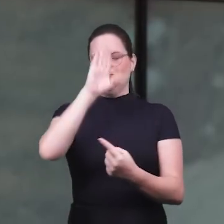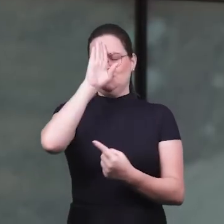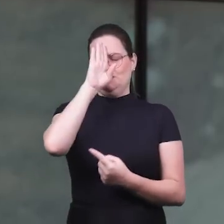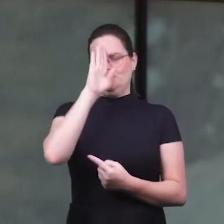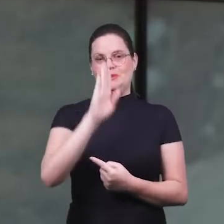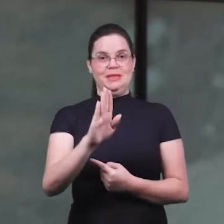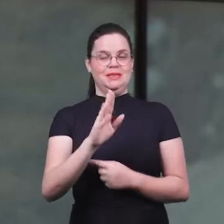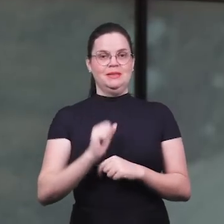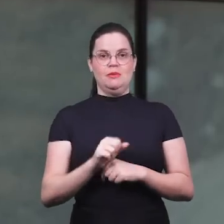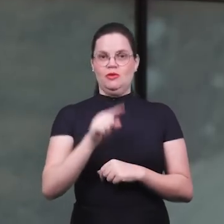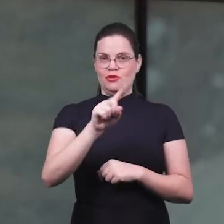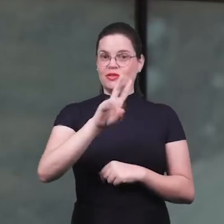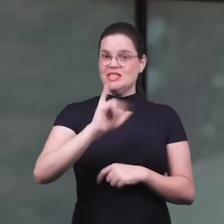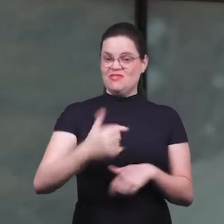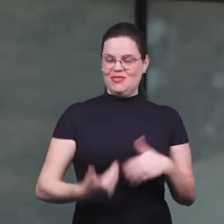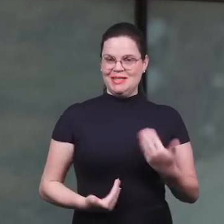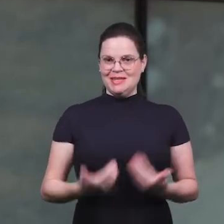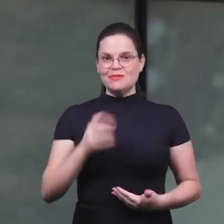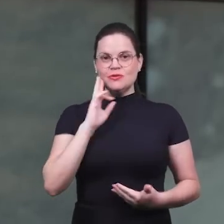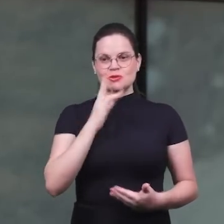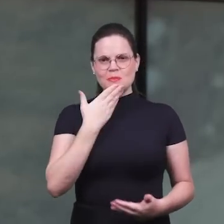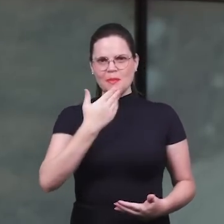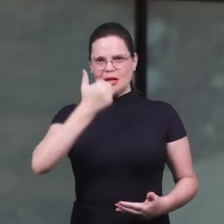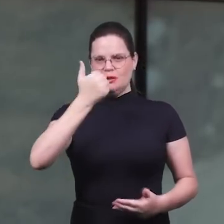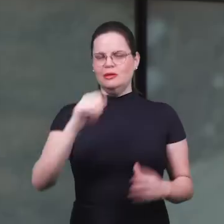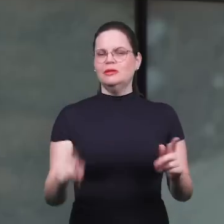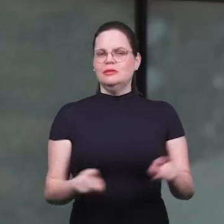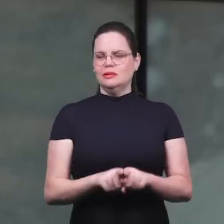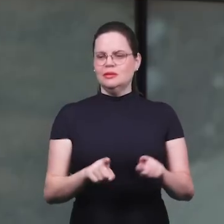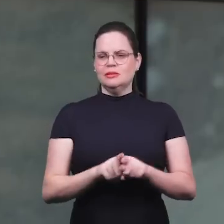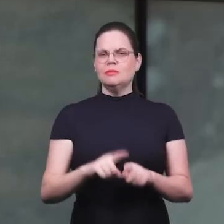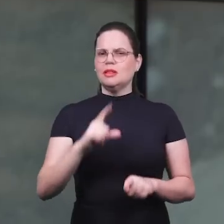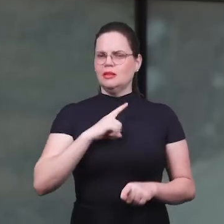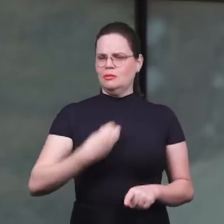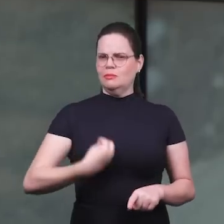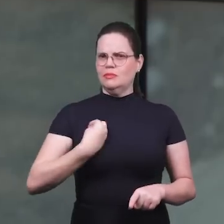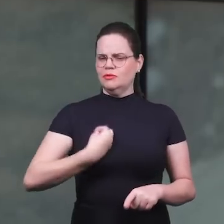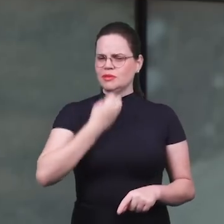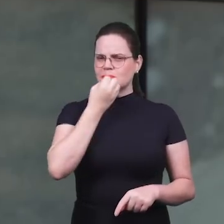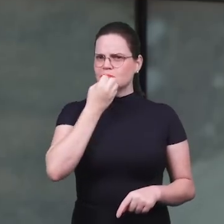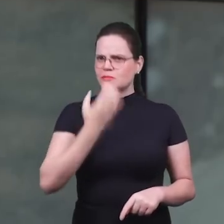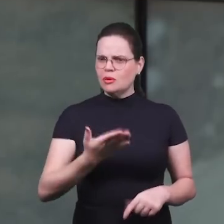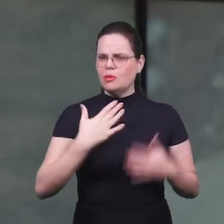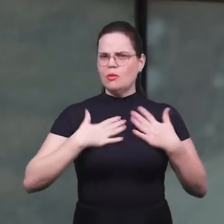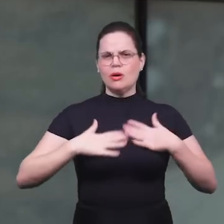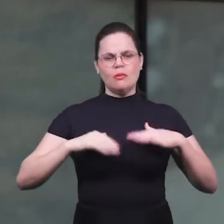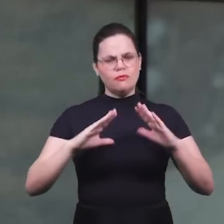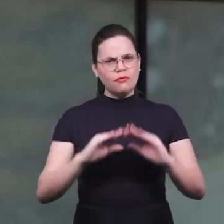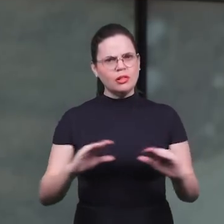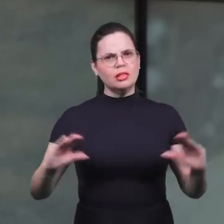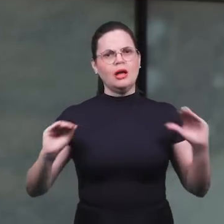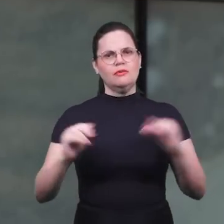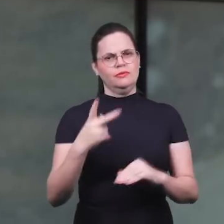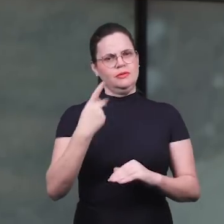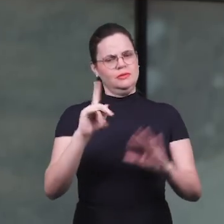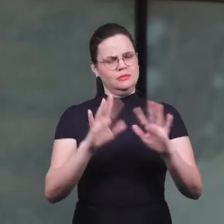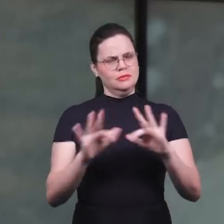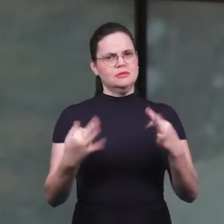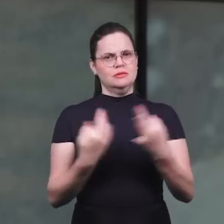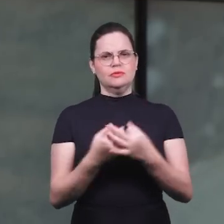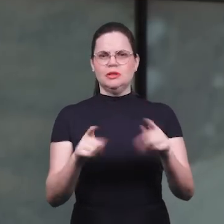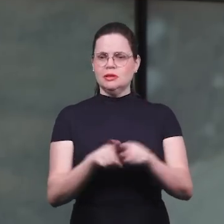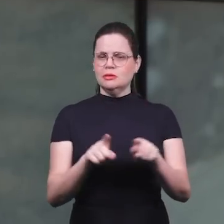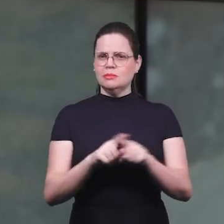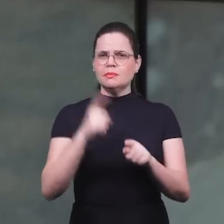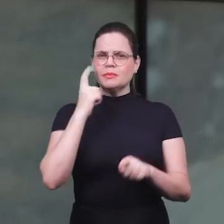poder não só servir ao Senhor com mais tempo, mas também estar numa condição de maior conforto para você, para sua família, de construir